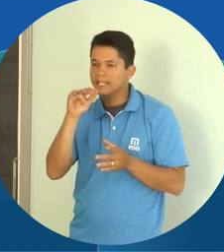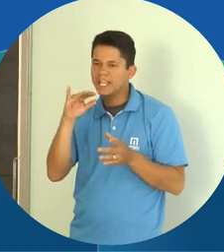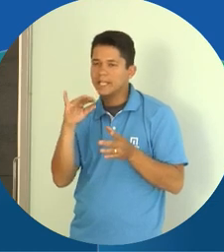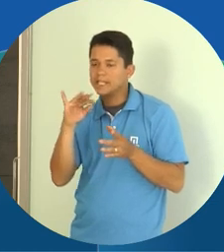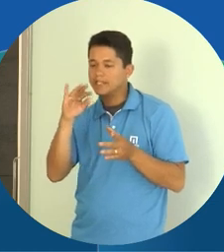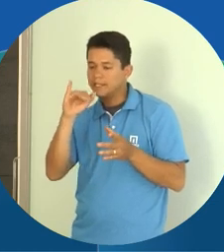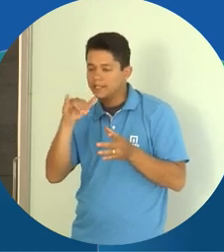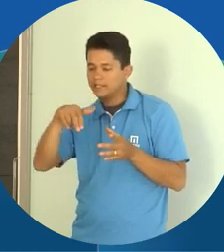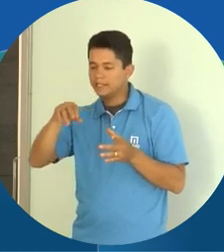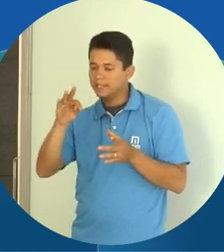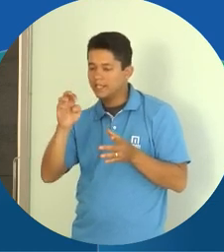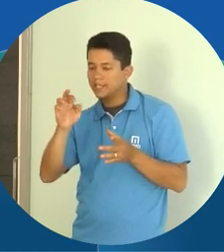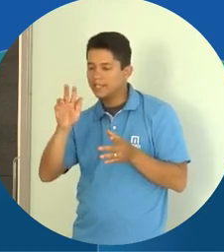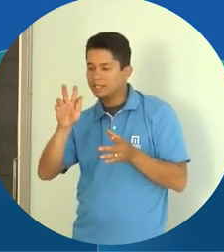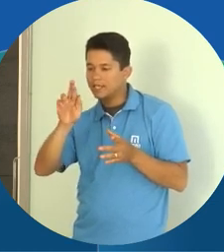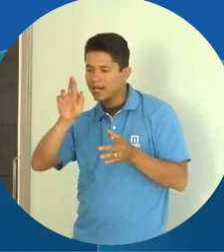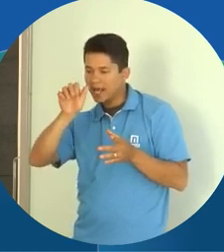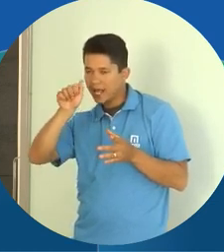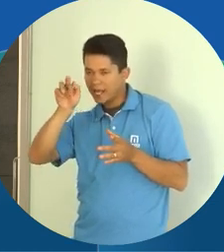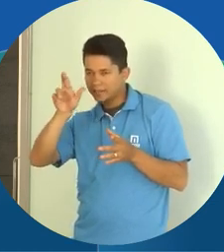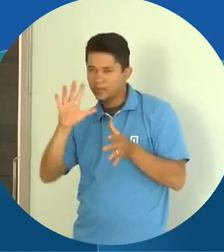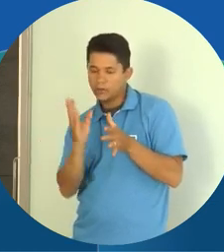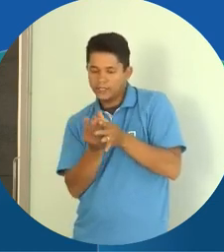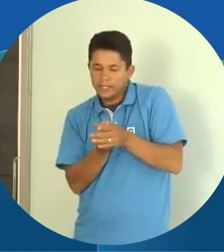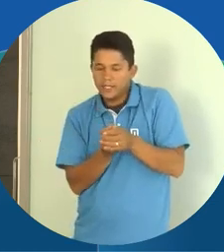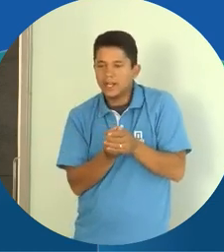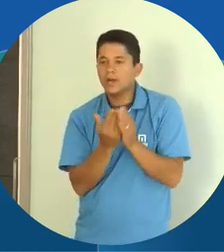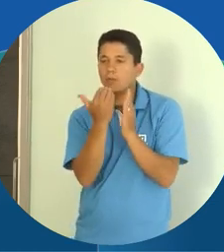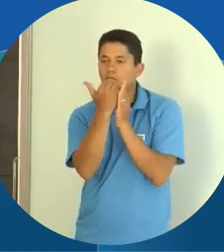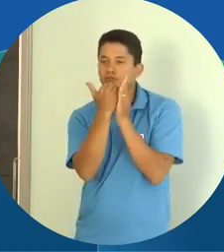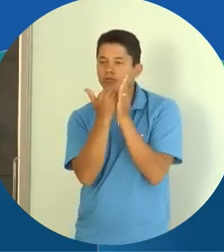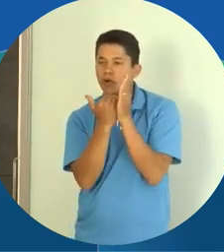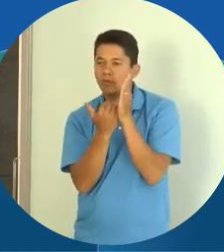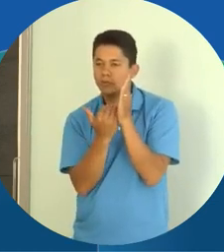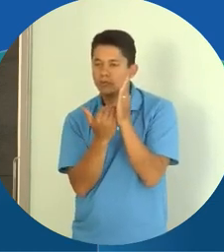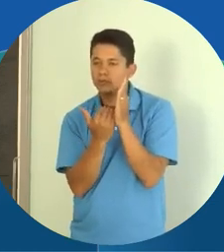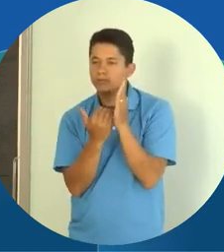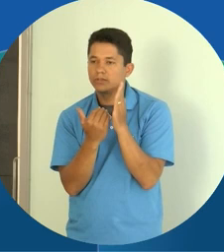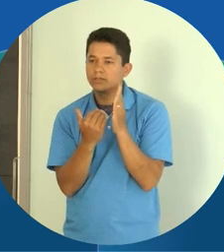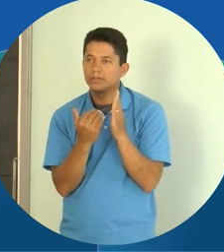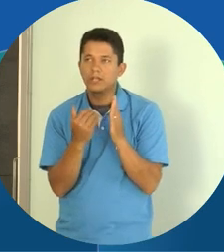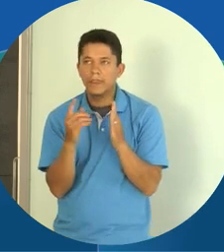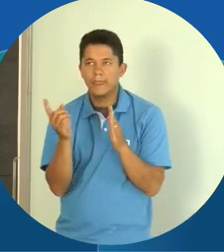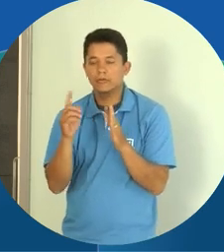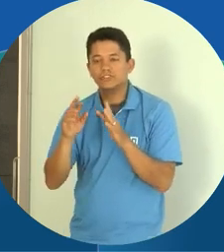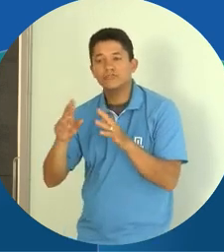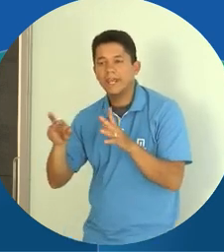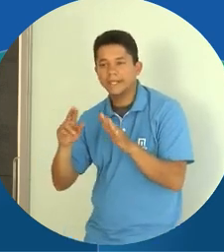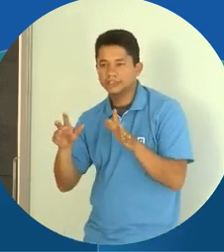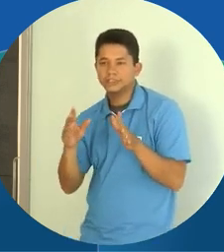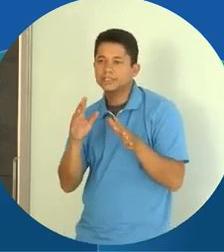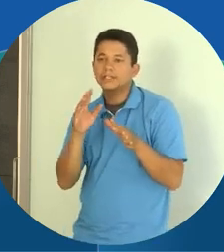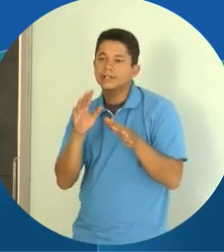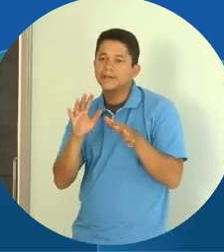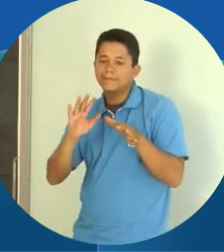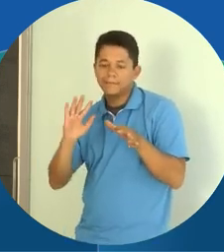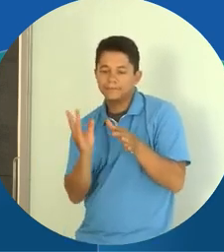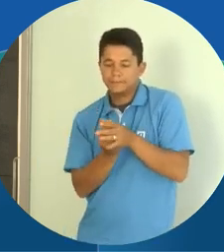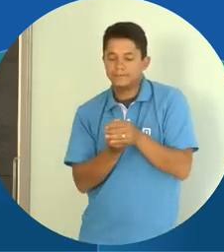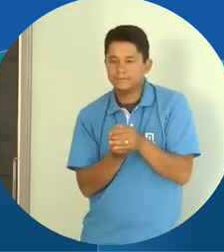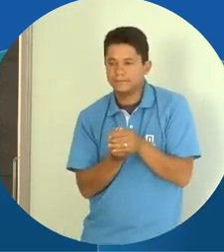essa utilização e que foi avançando nesse sentido. Então, a gente teve a oportunidade